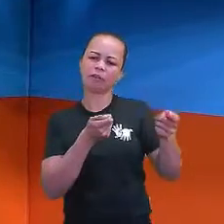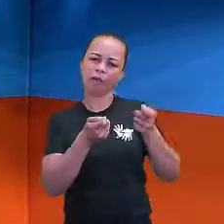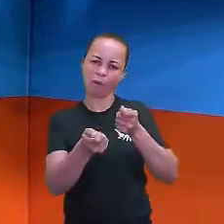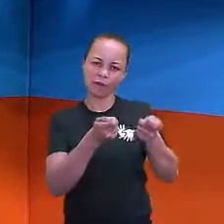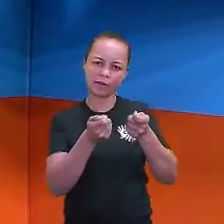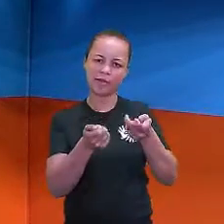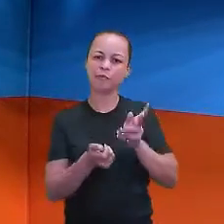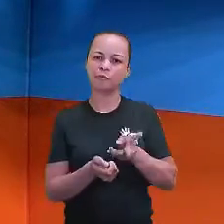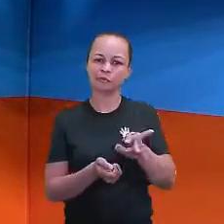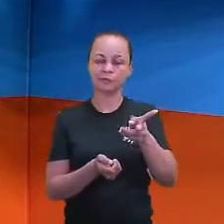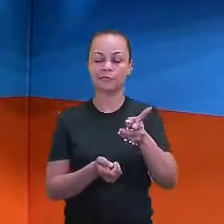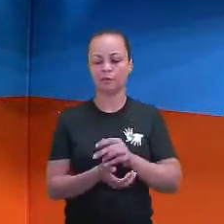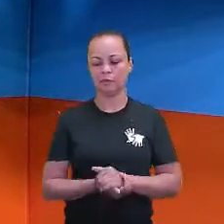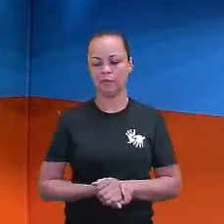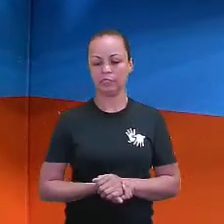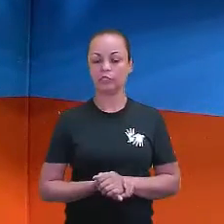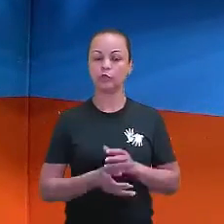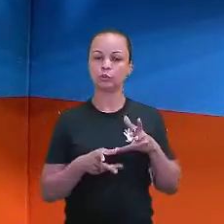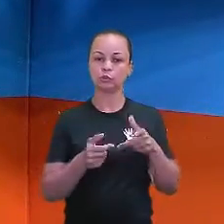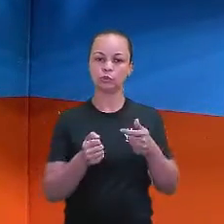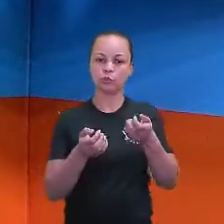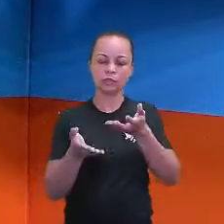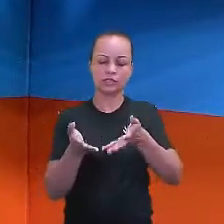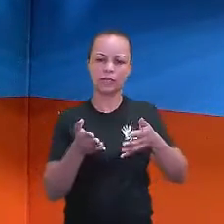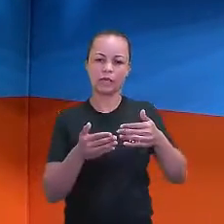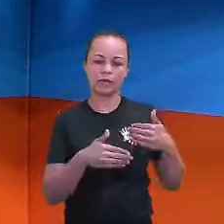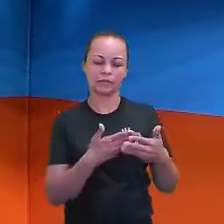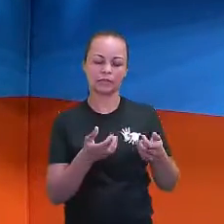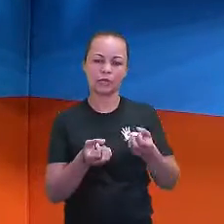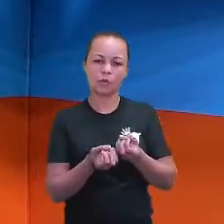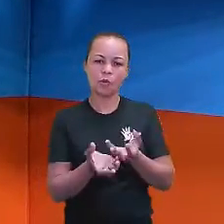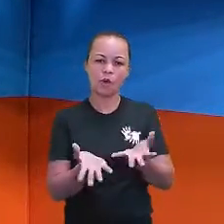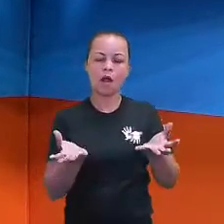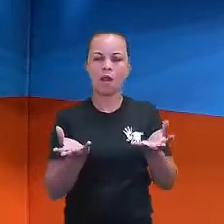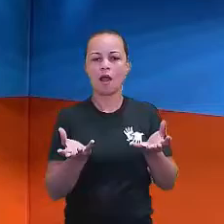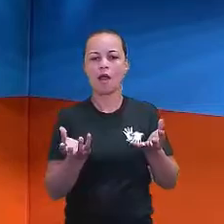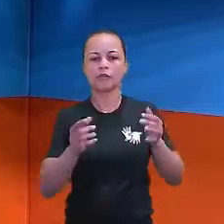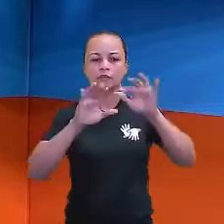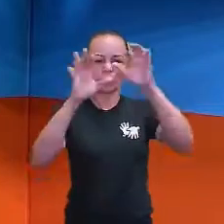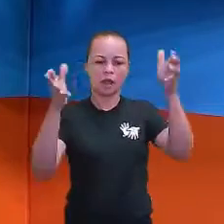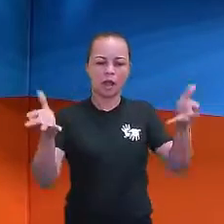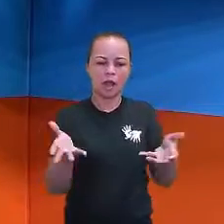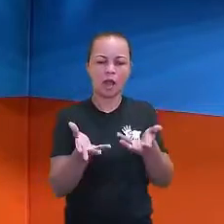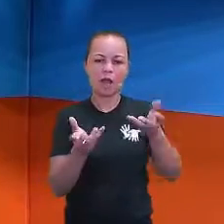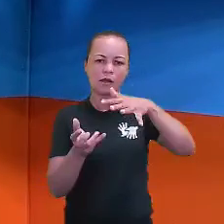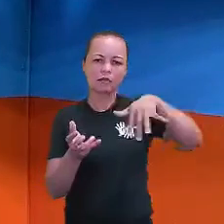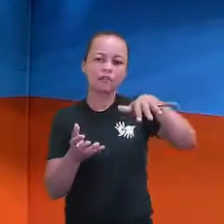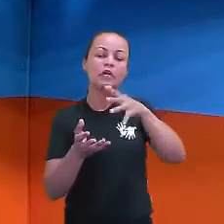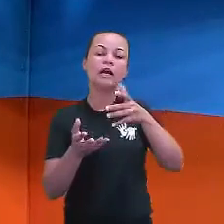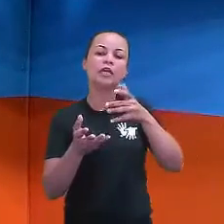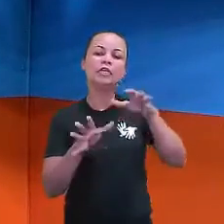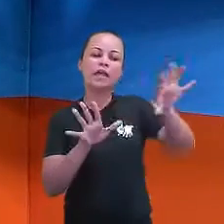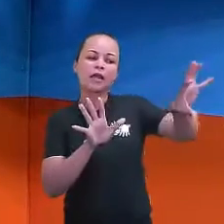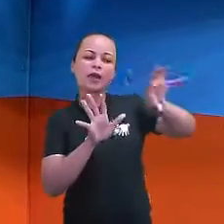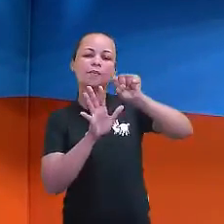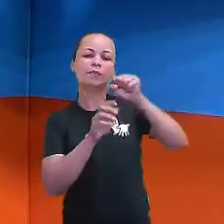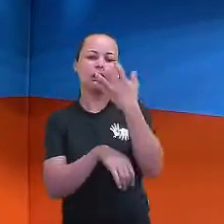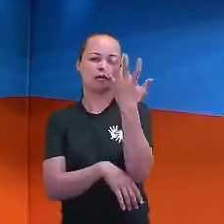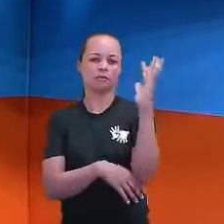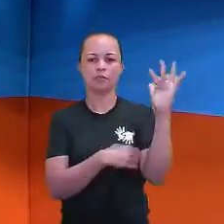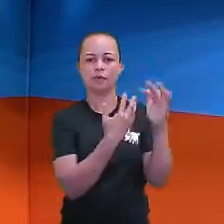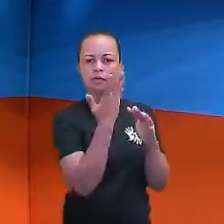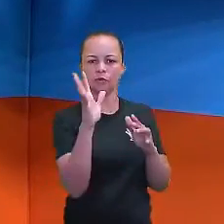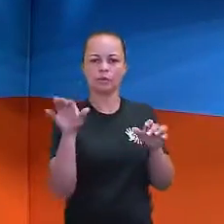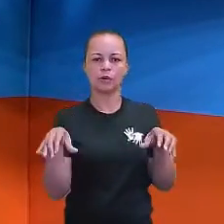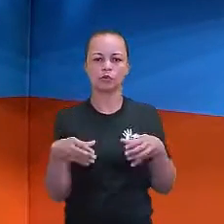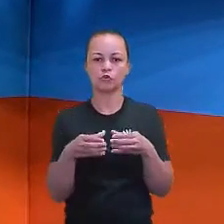ou seja, daquilo que é lançado, aquilo que é colocado novamente na atmosfera é aquilo que é captado pela natureza, que é captado pelos